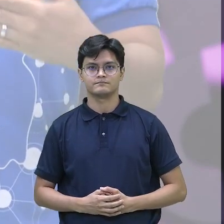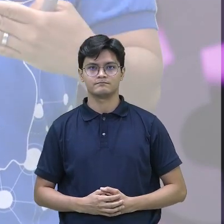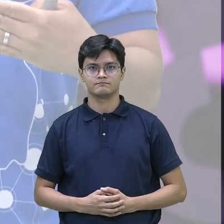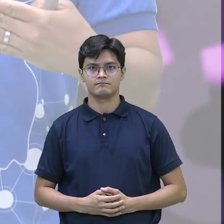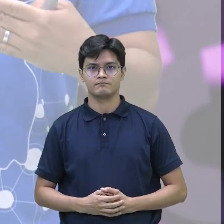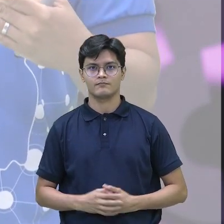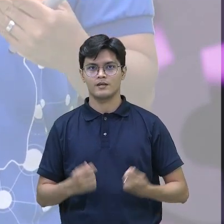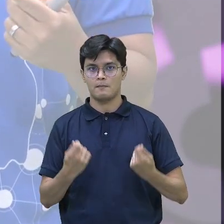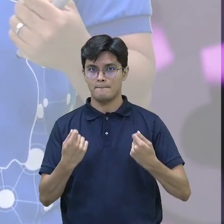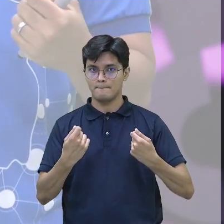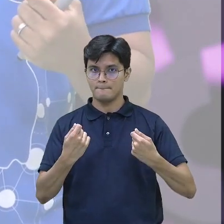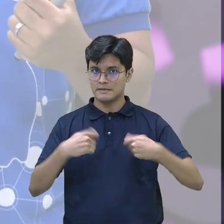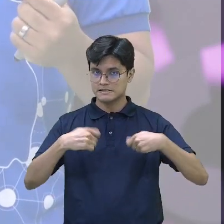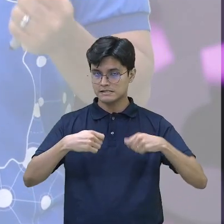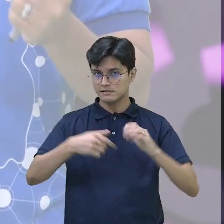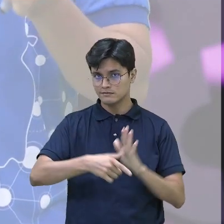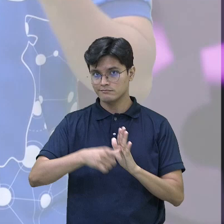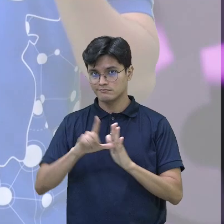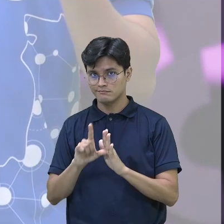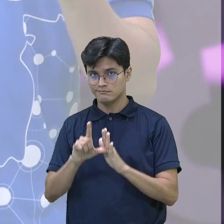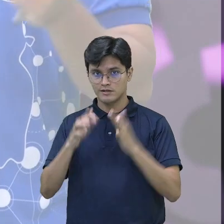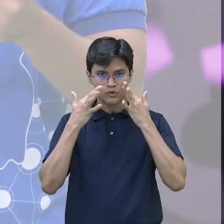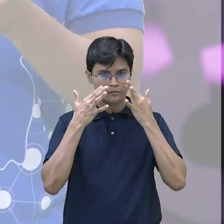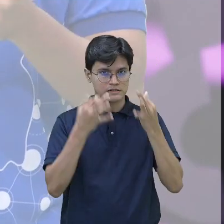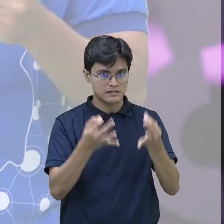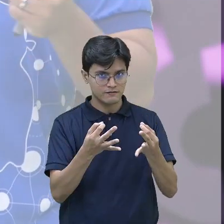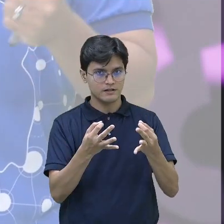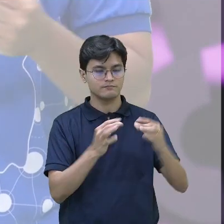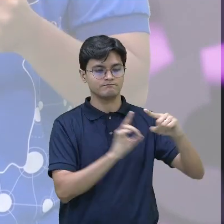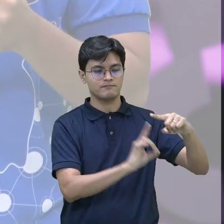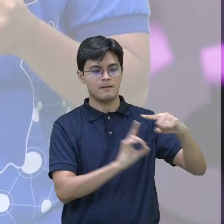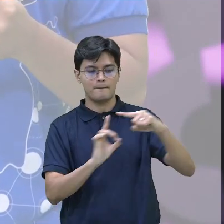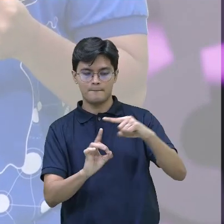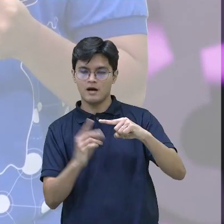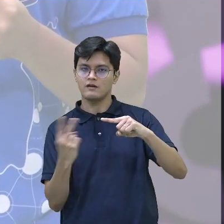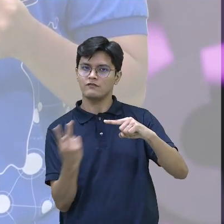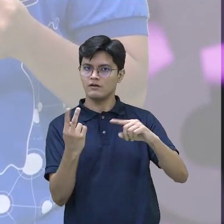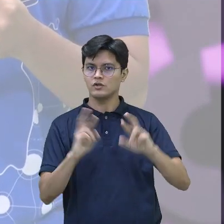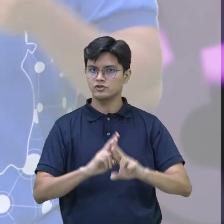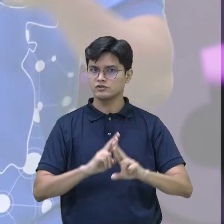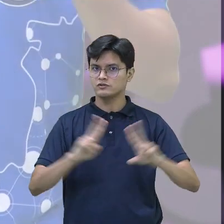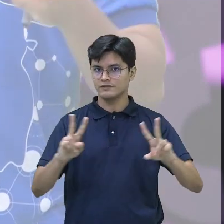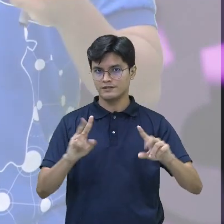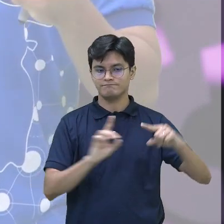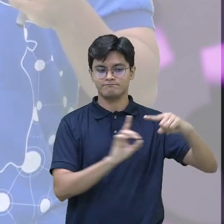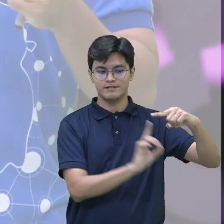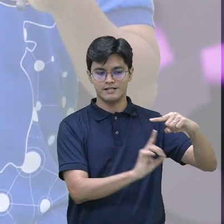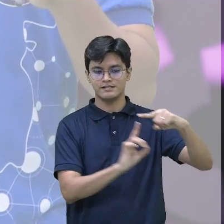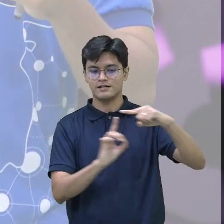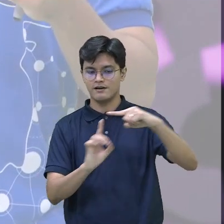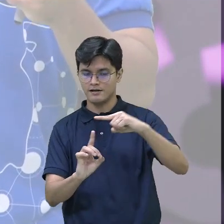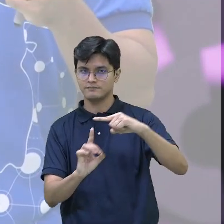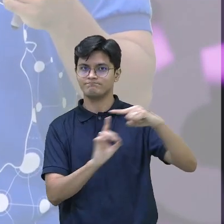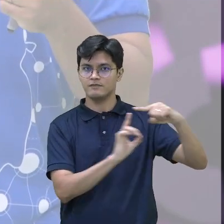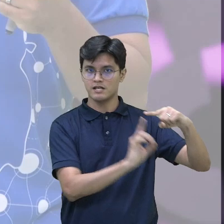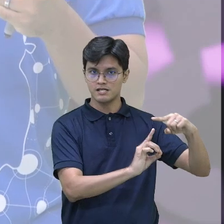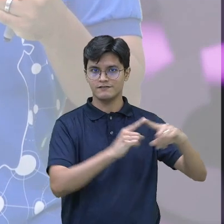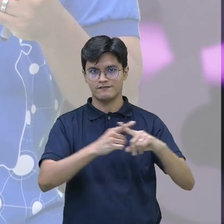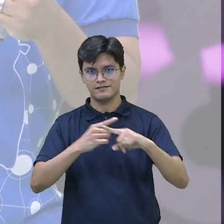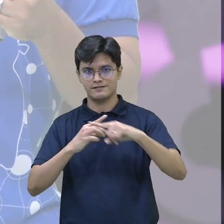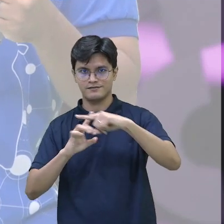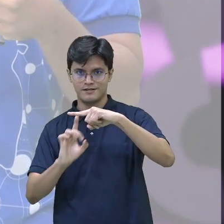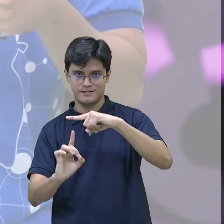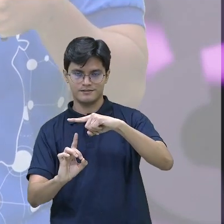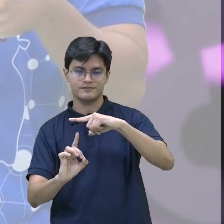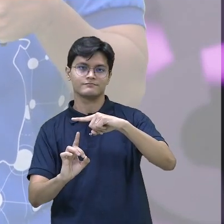observar, olhei os denominadores são diferentes, eu vou multiplicar os denominadores. Vou multiplicar o denominador de uma com